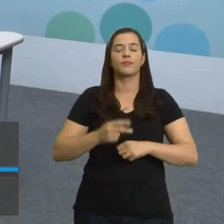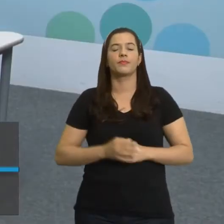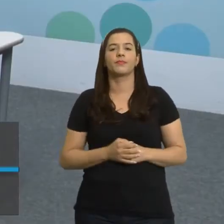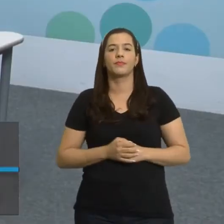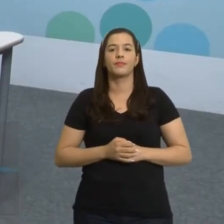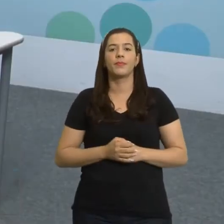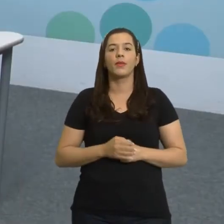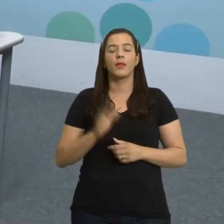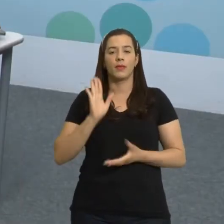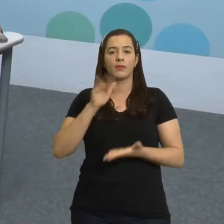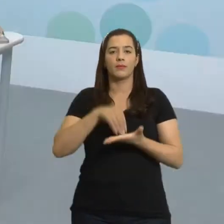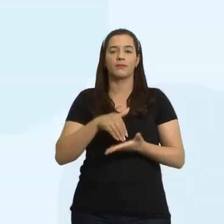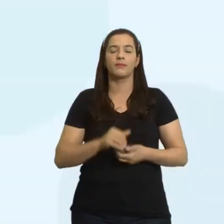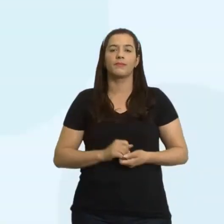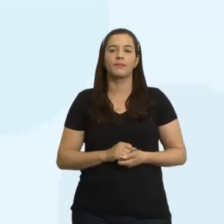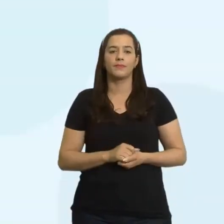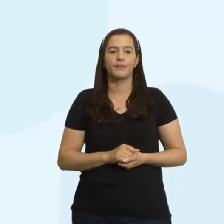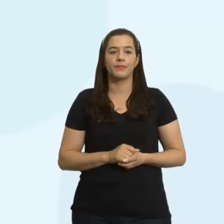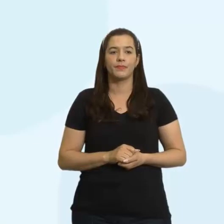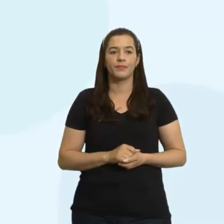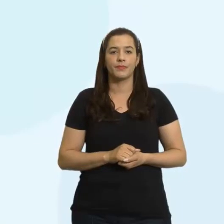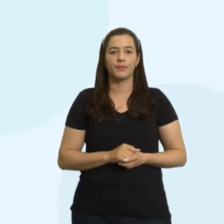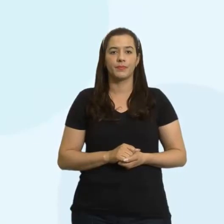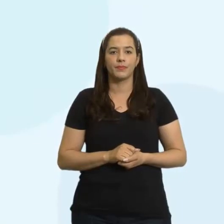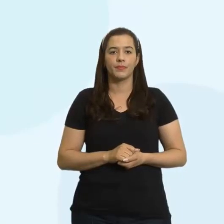científica. Até daqui a pouco.